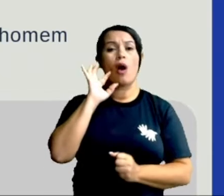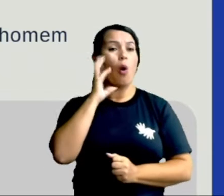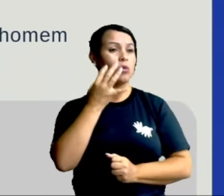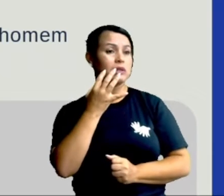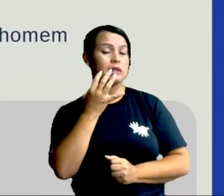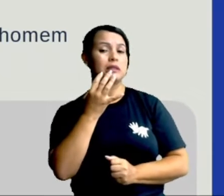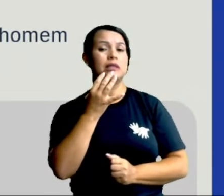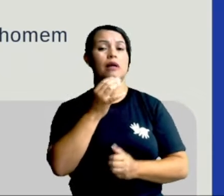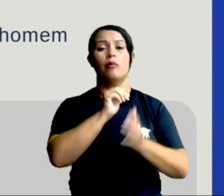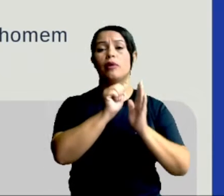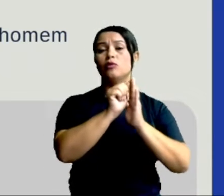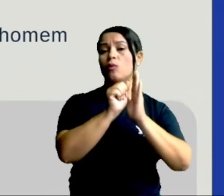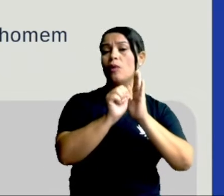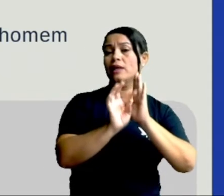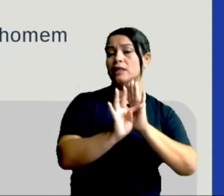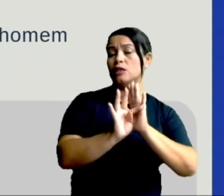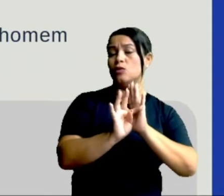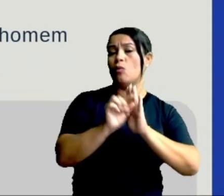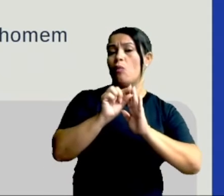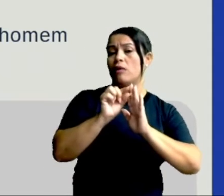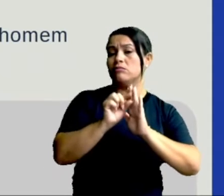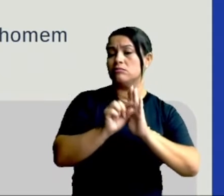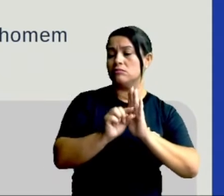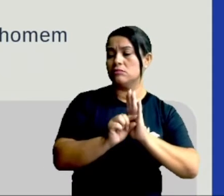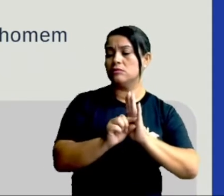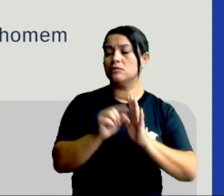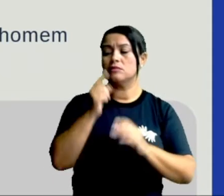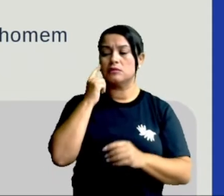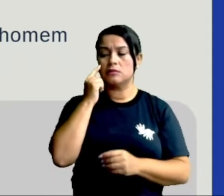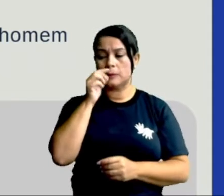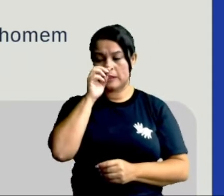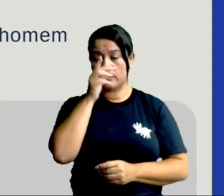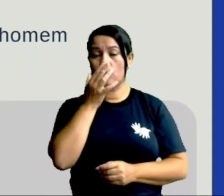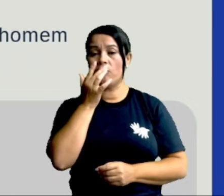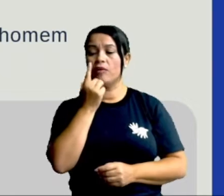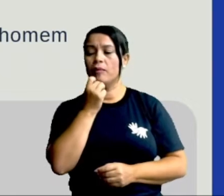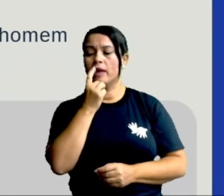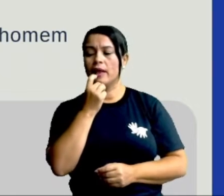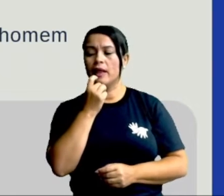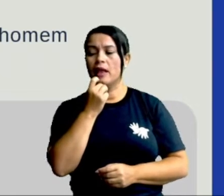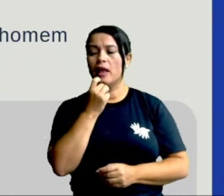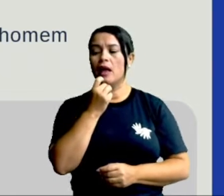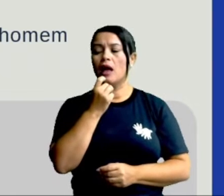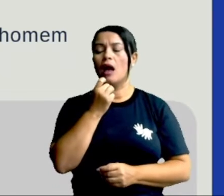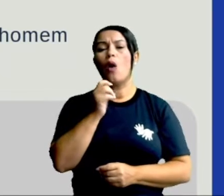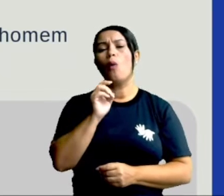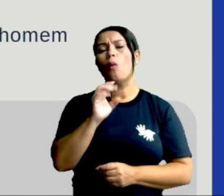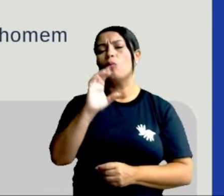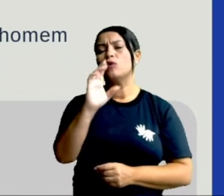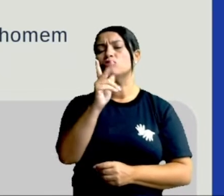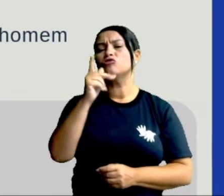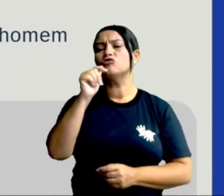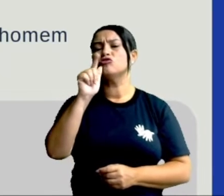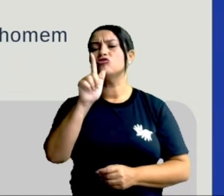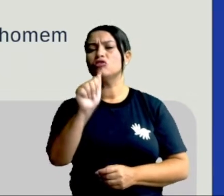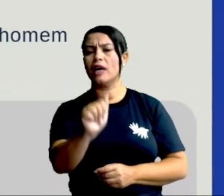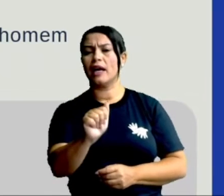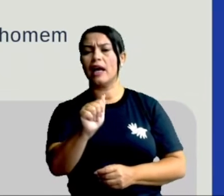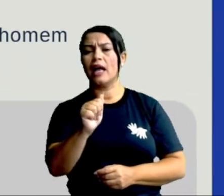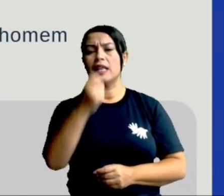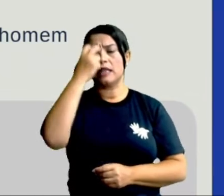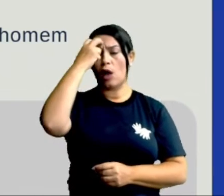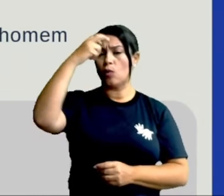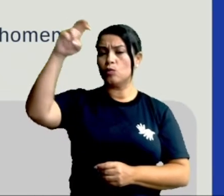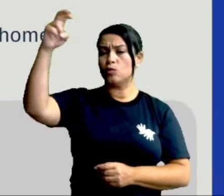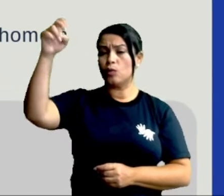de um artigo. Olha só aqui, eu marquei de vermelho. Uma chaga da cultura brasileira é a